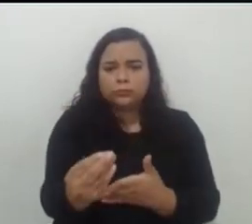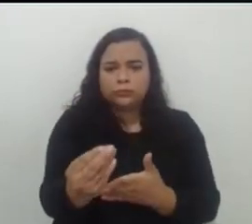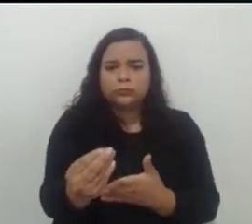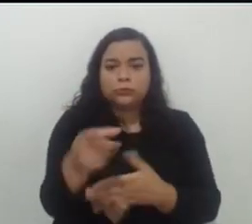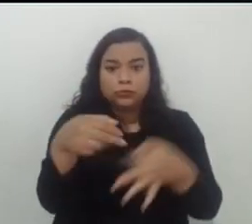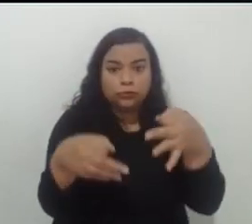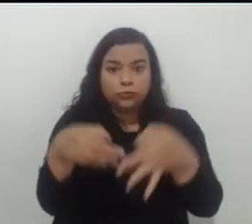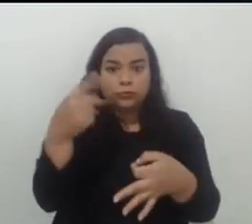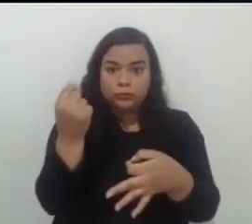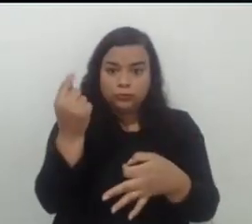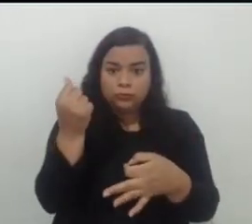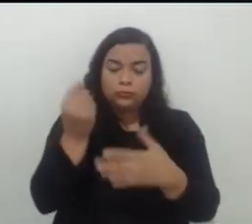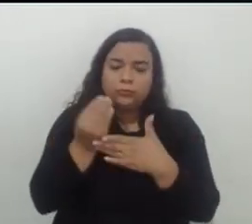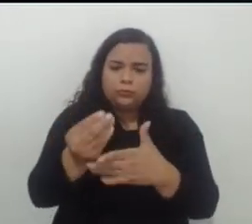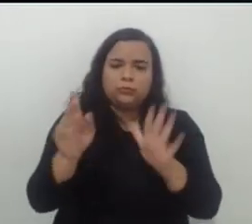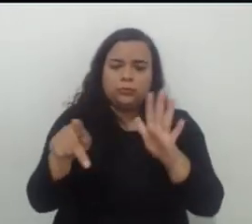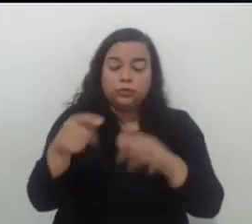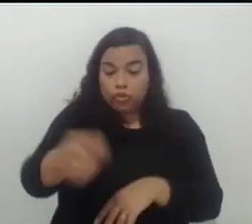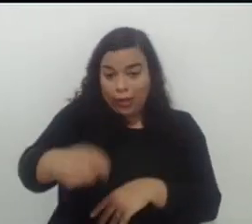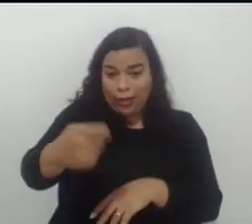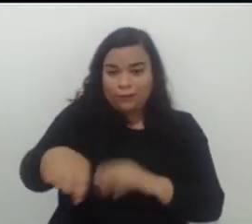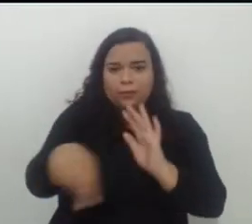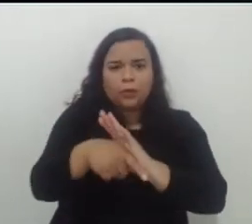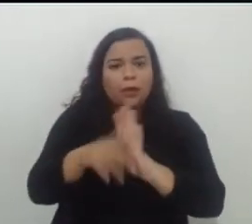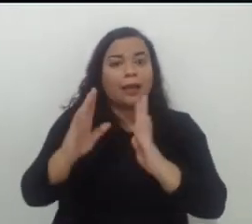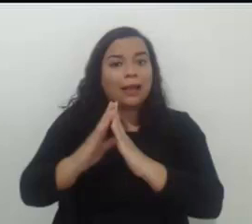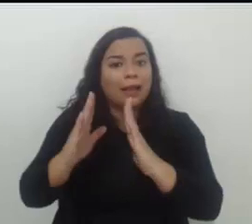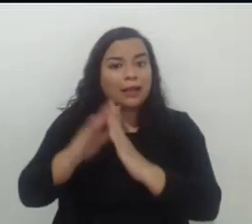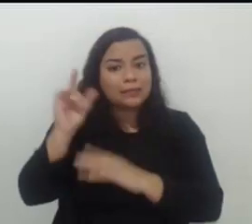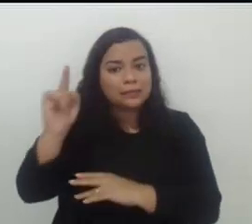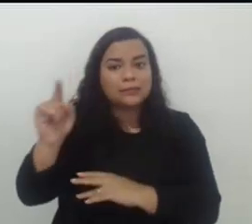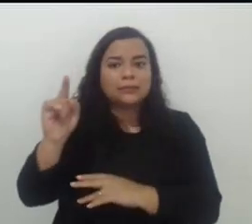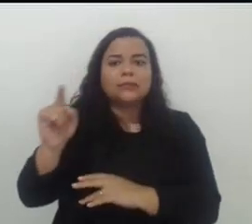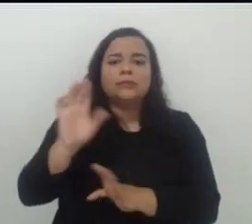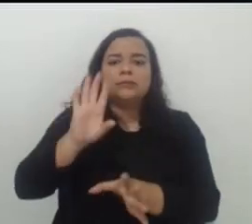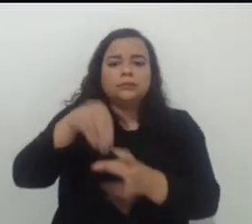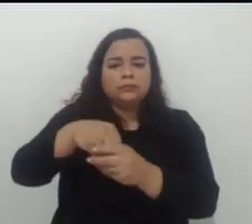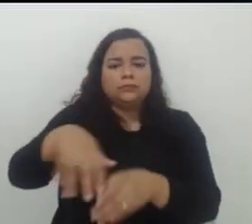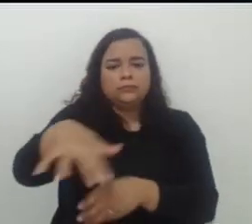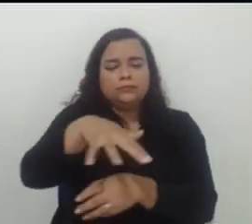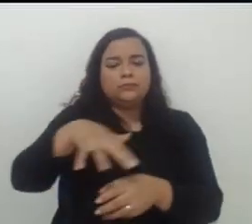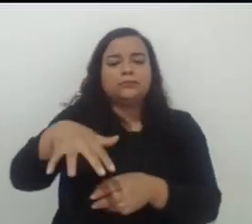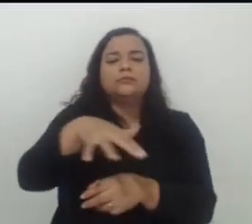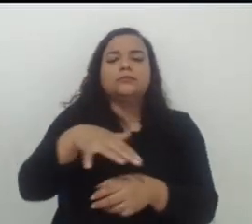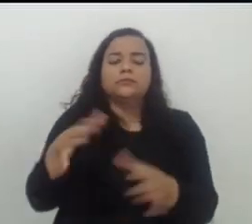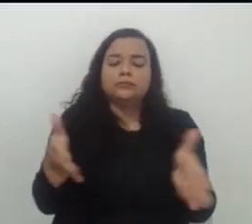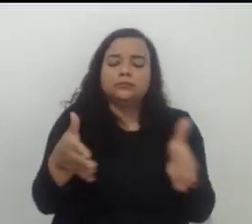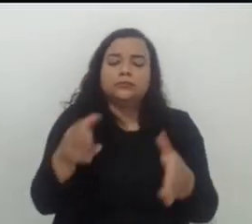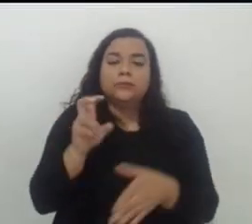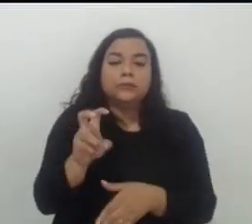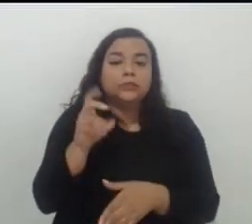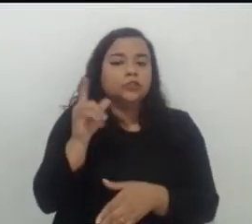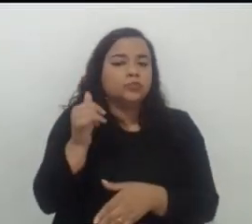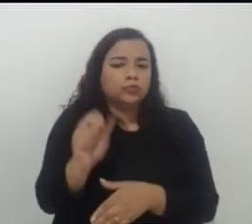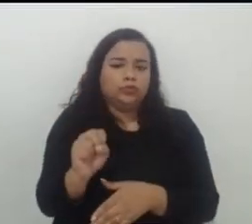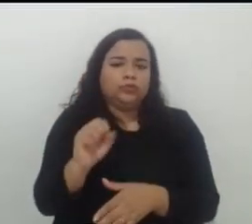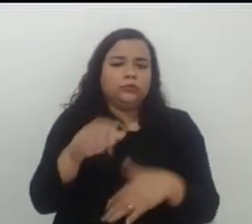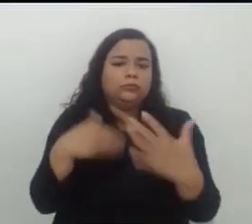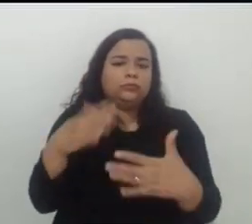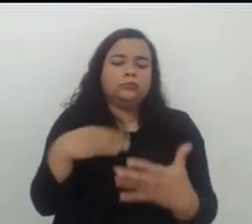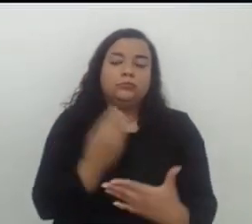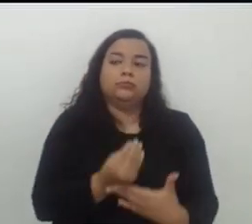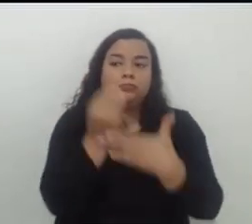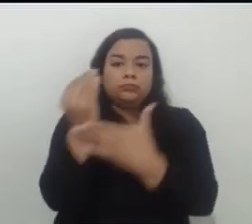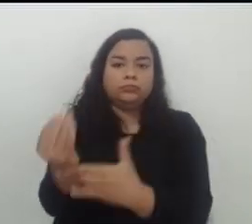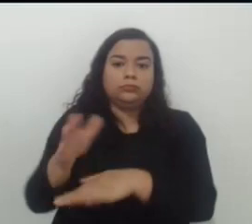as chaves do imóvel objeto da presente demanda em 5 dias, as quais deverão, em seguida, ser entregues à